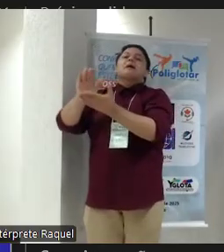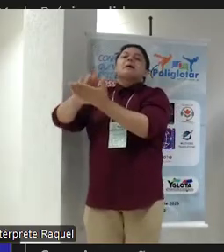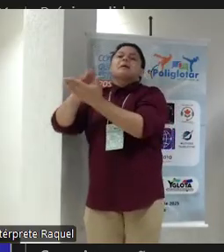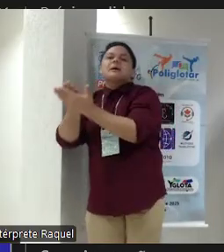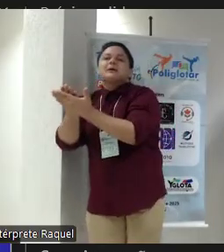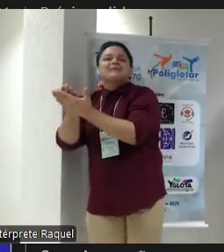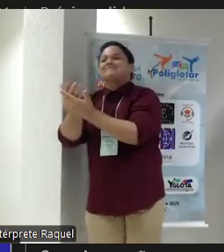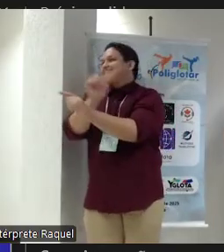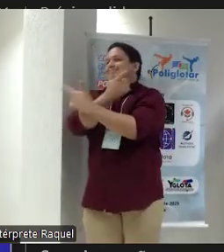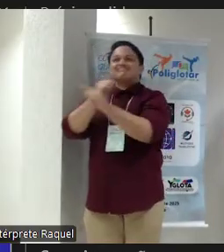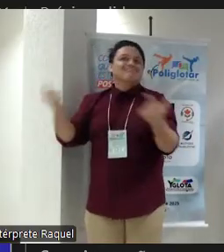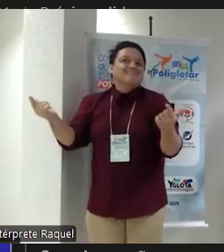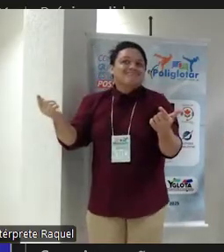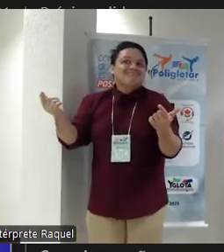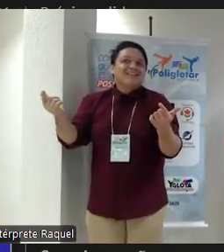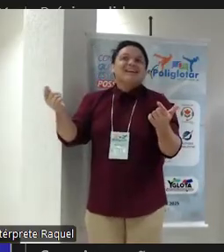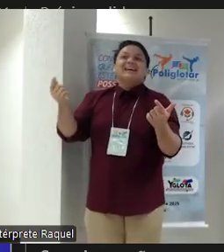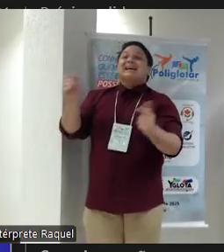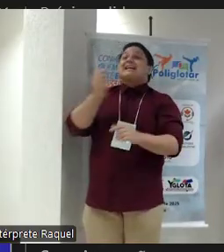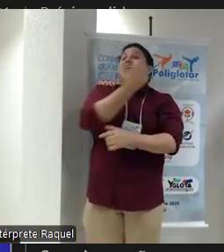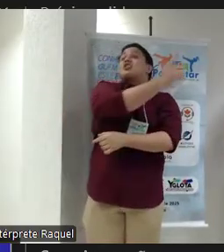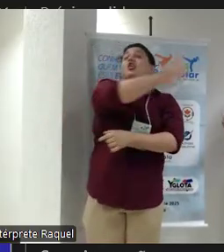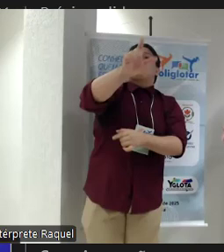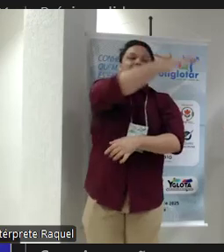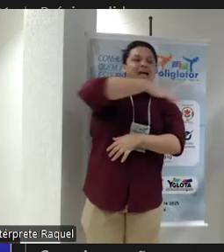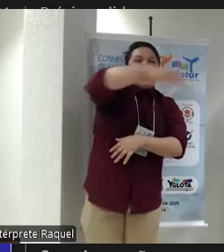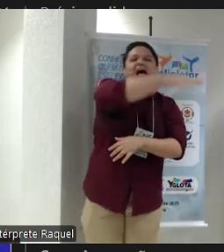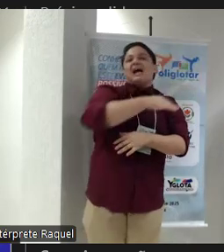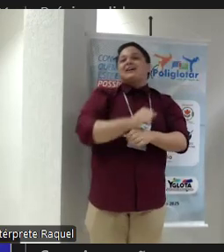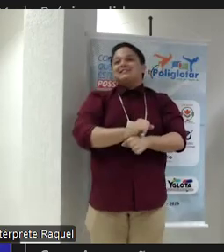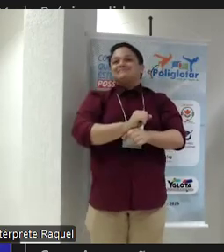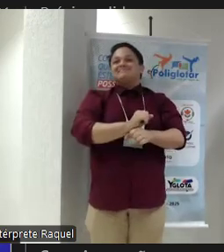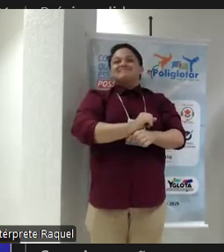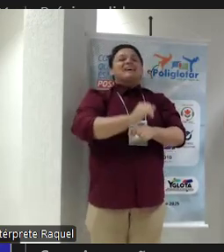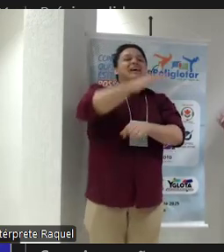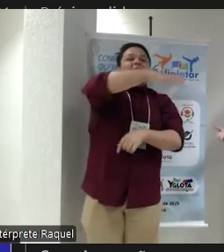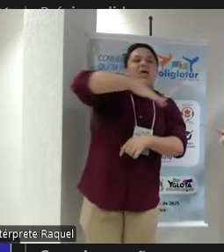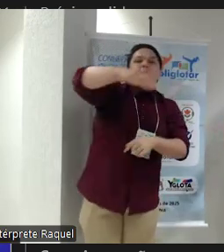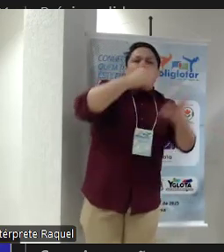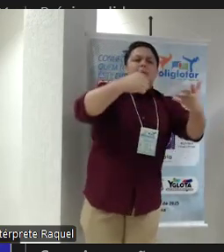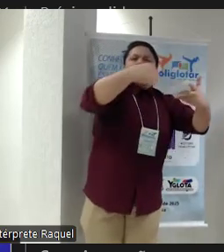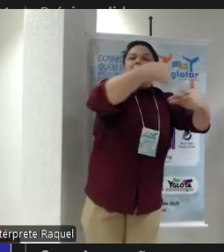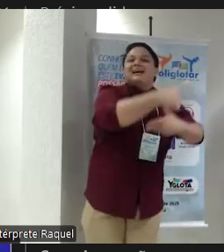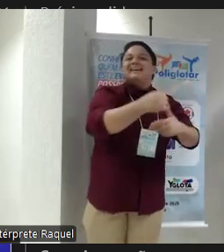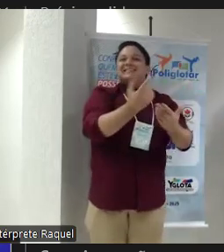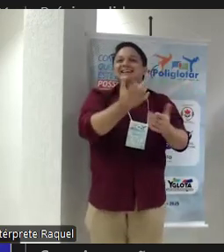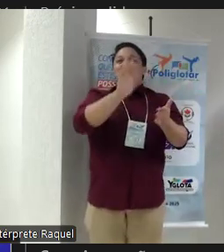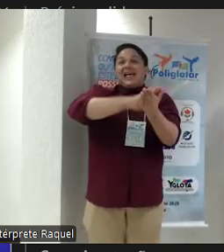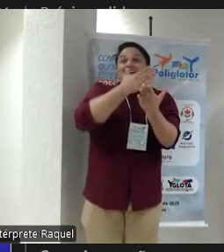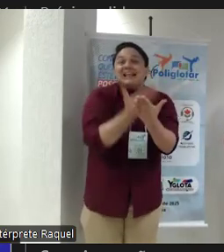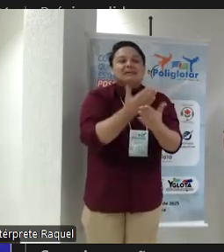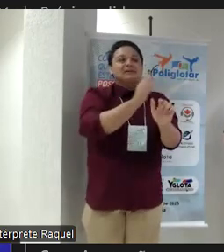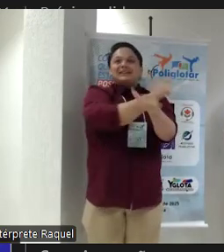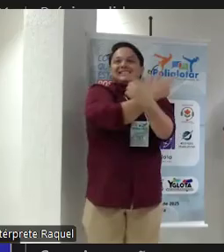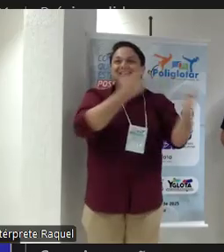intérprete, né? Nas outras programações. Não tem intérprete na novela, não tem intérprete nos programas, então eu fico limitado a